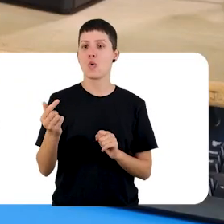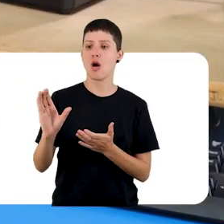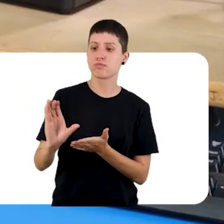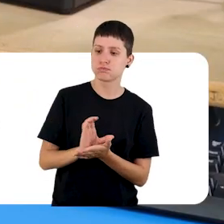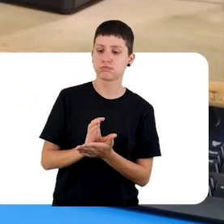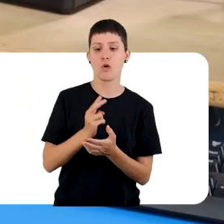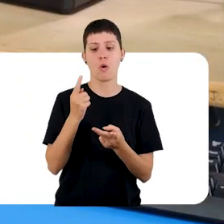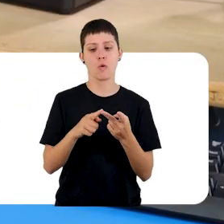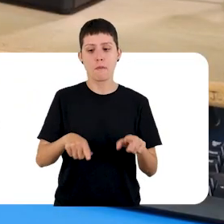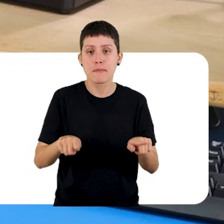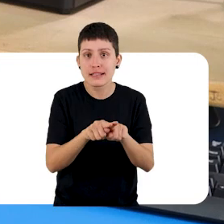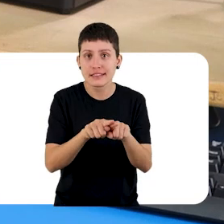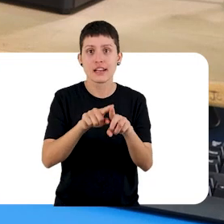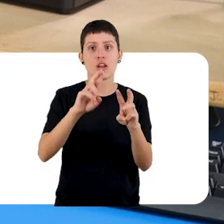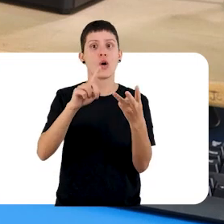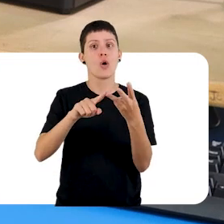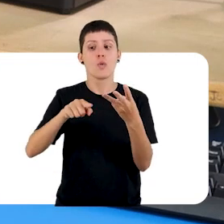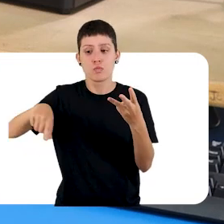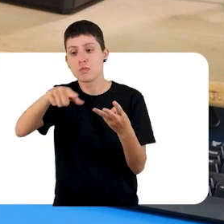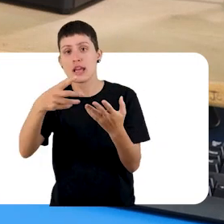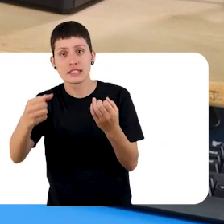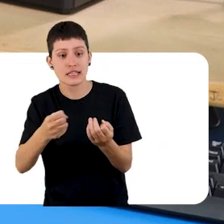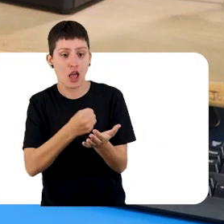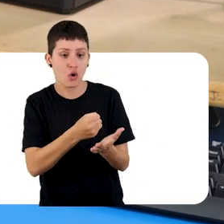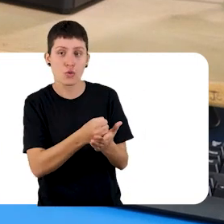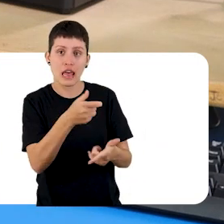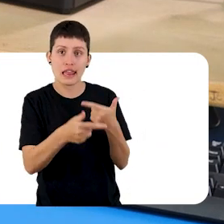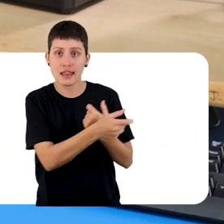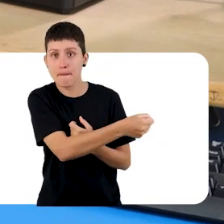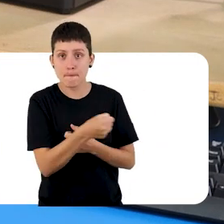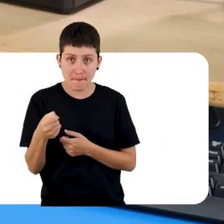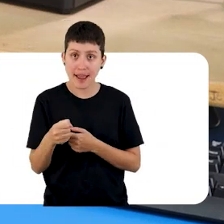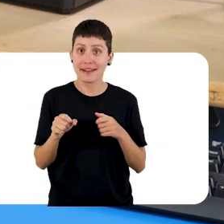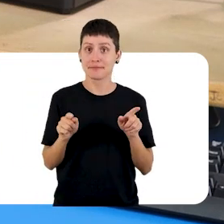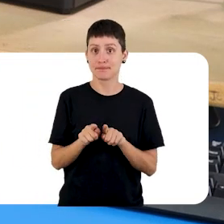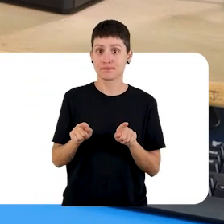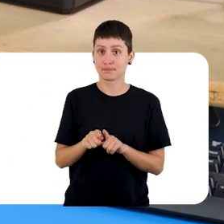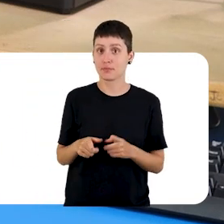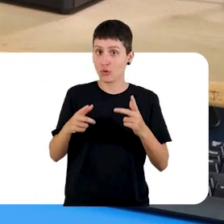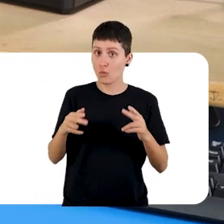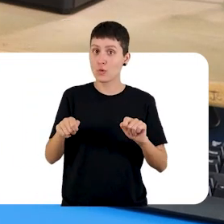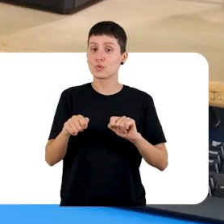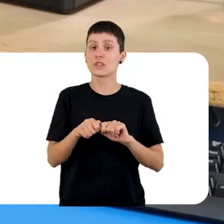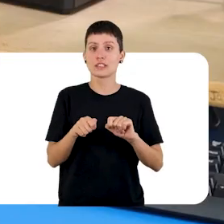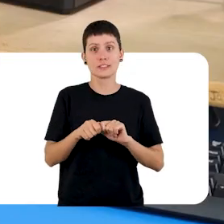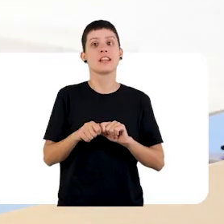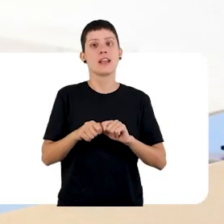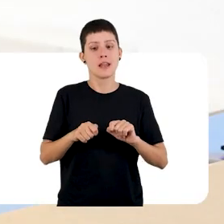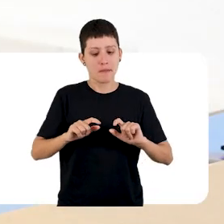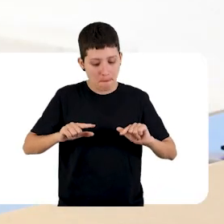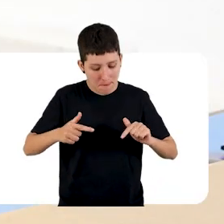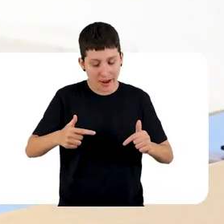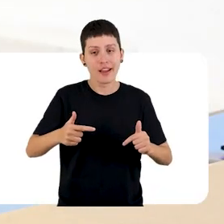parceiras, contratar os nossos serviços e também, ao mesmo tempo, fazer acontecer conosco na vida desses jovens.